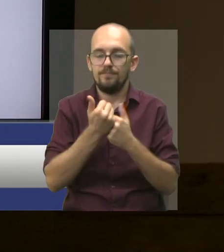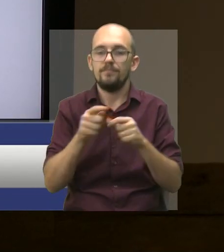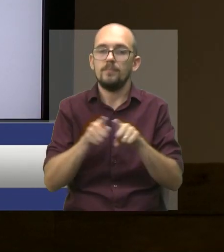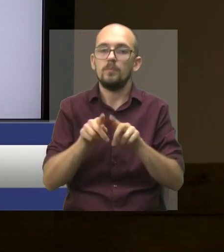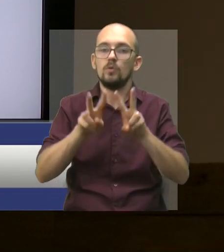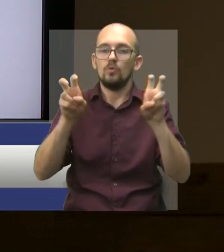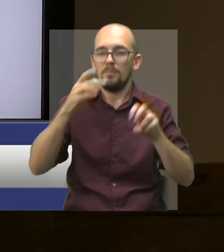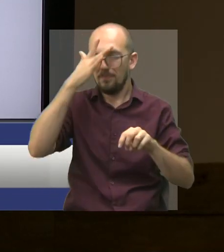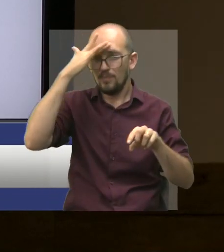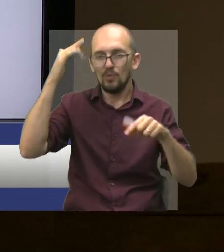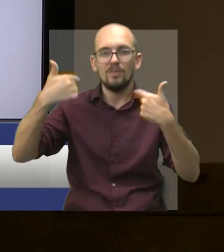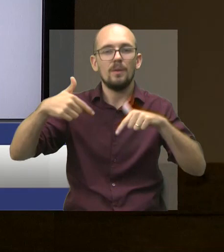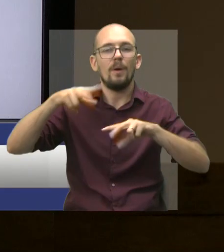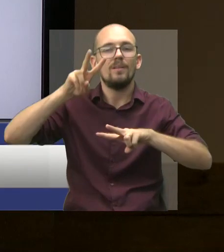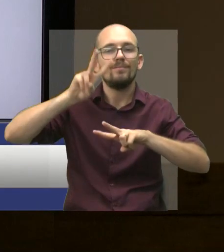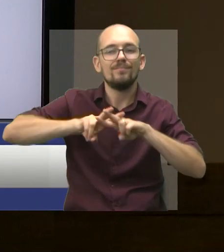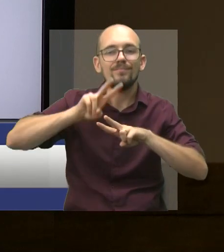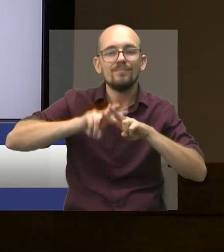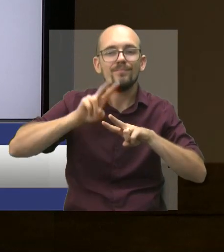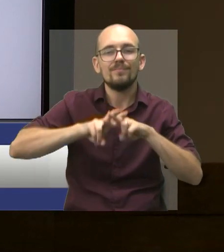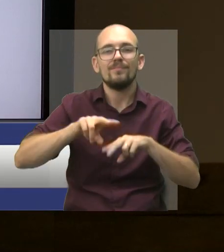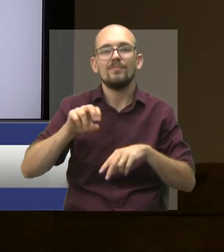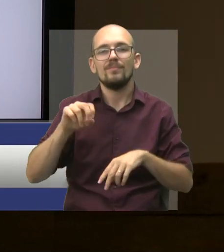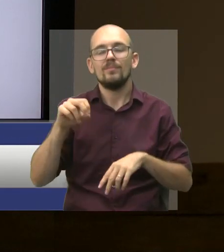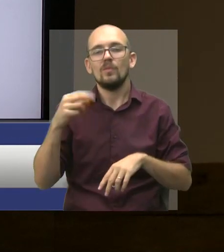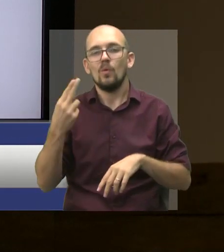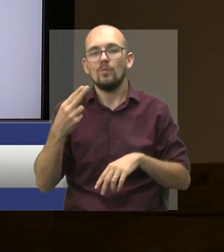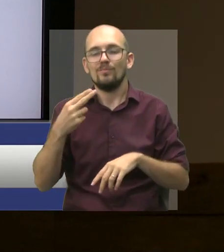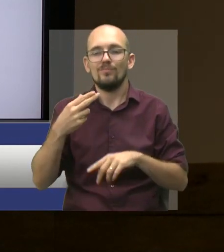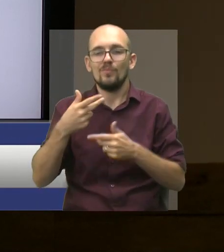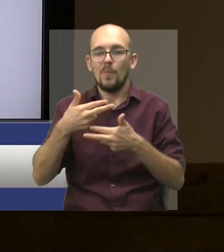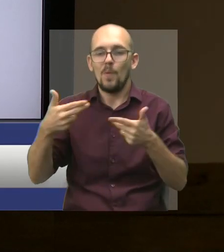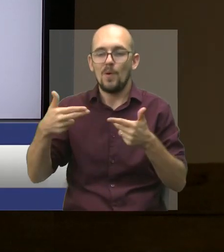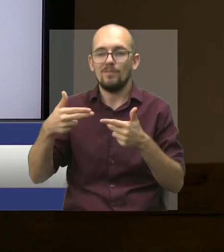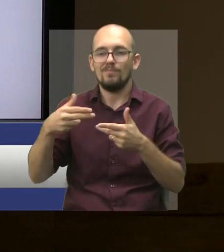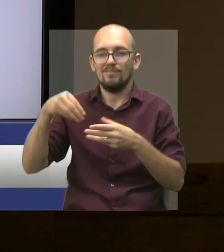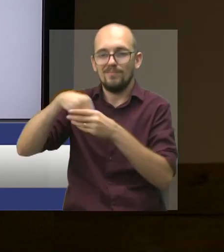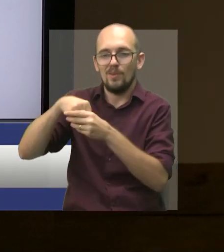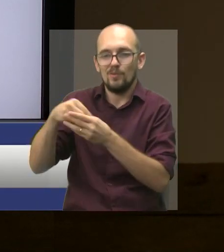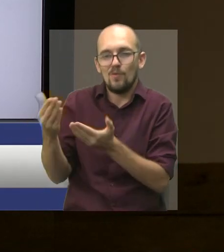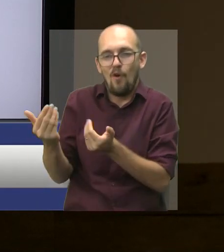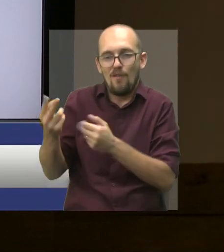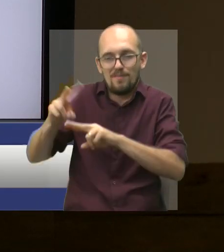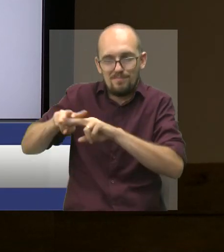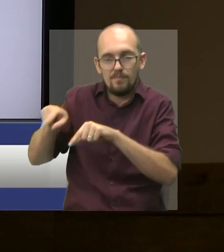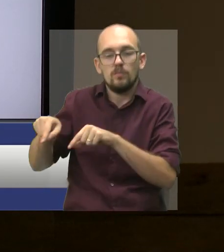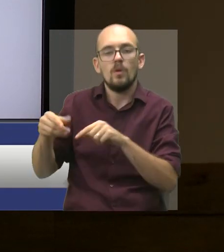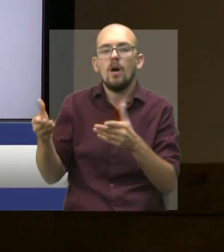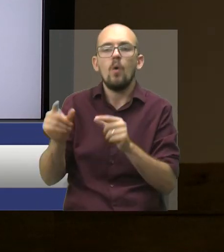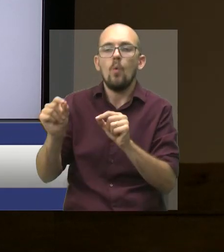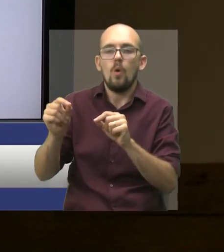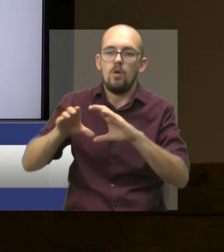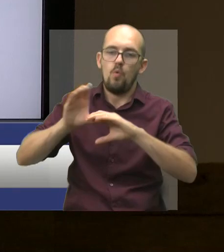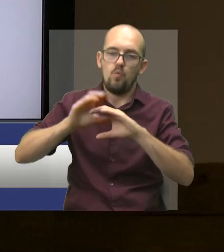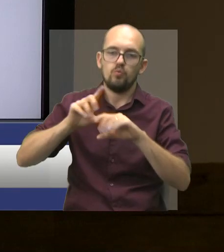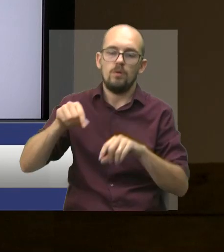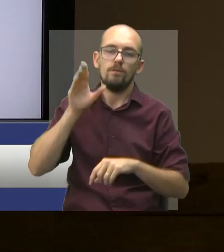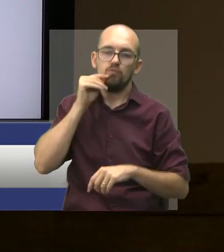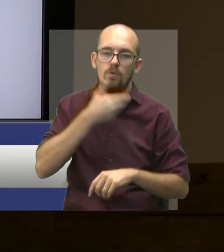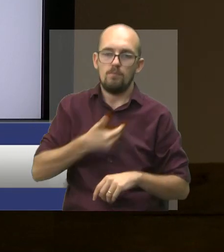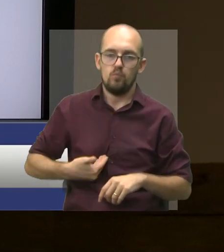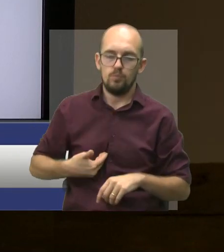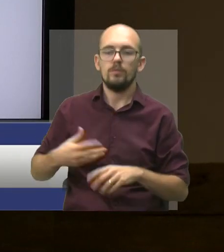penitenciários e socioeducativos, que hoje são servidores públicos, que estão previstos na regra geral das aposentadorias dos